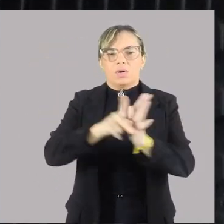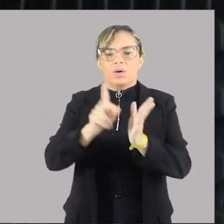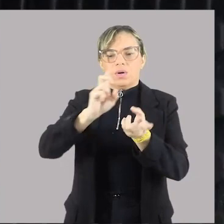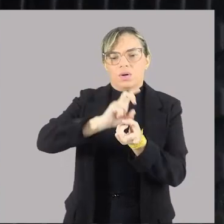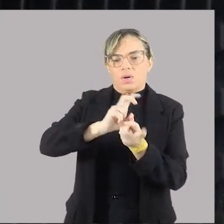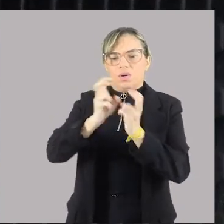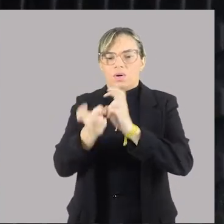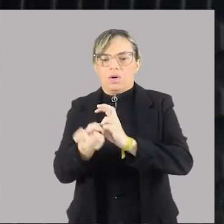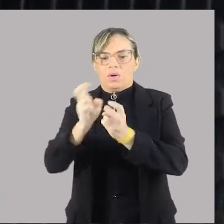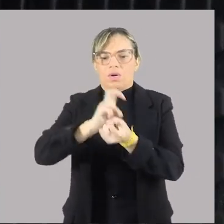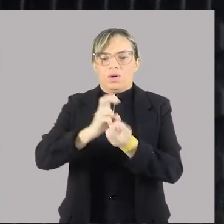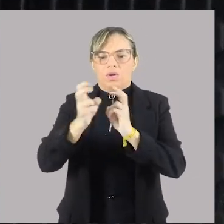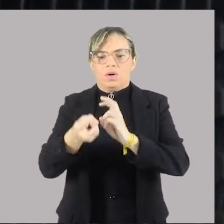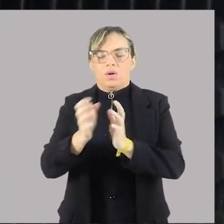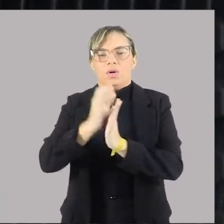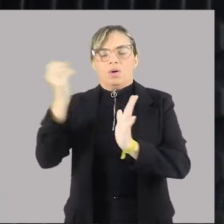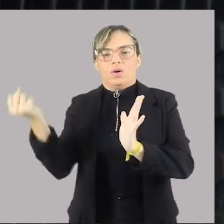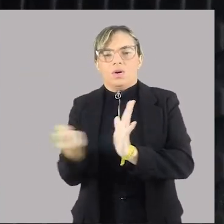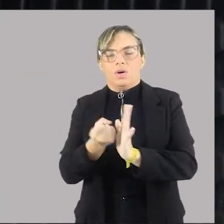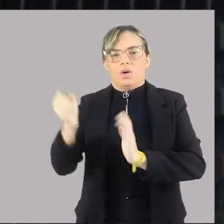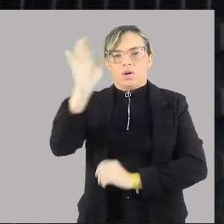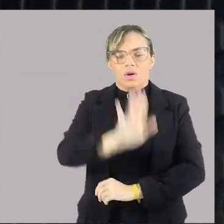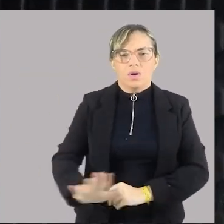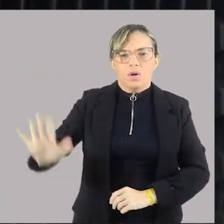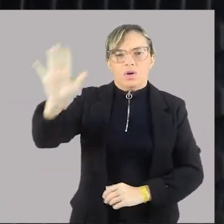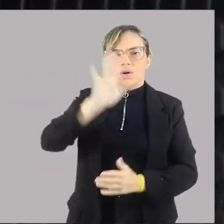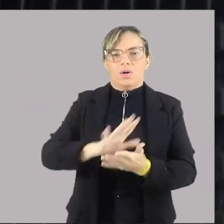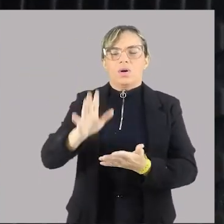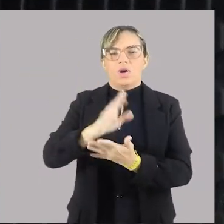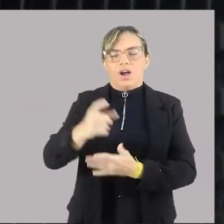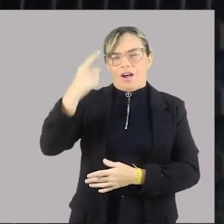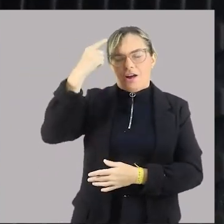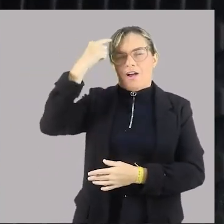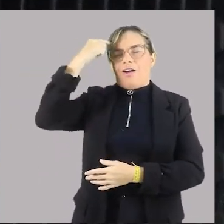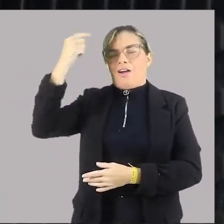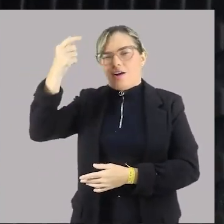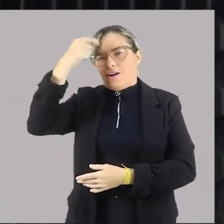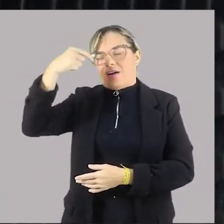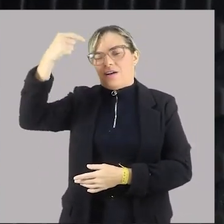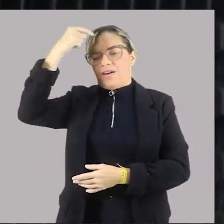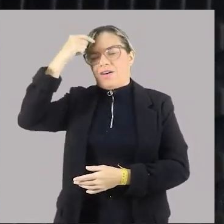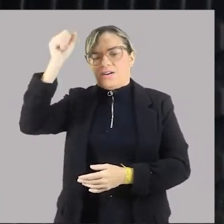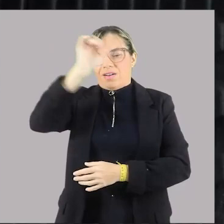como patrimônios nacionais. É a ideia para reforçar o nacionalismo, que é um